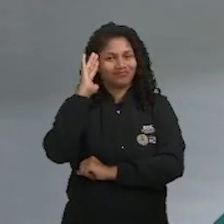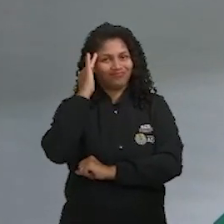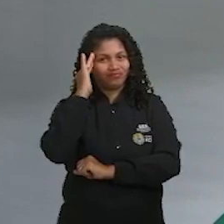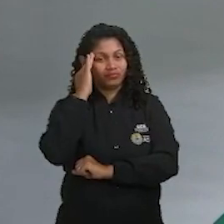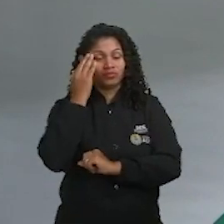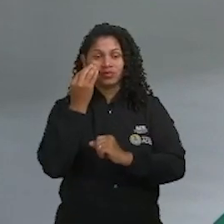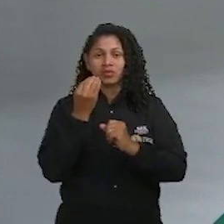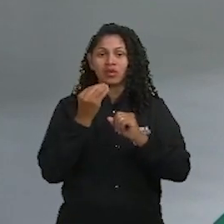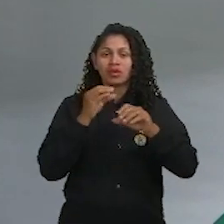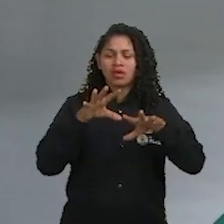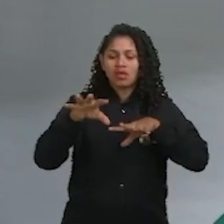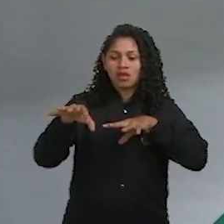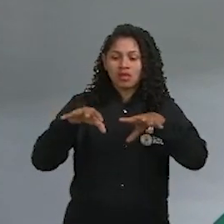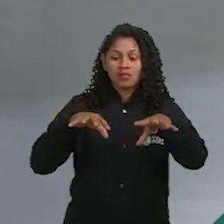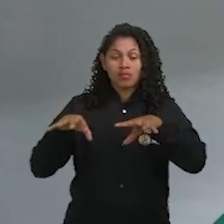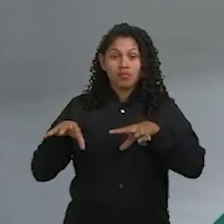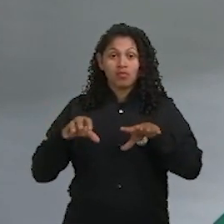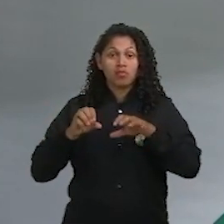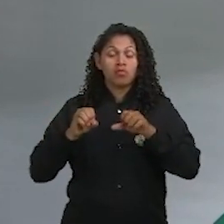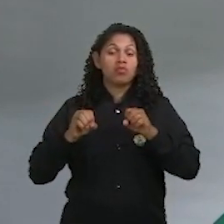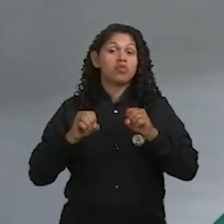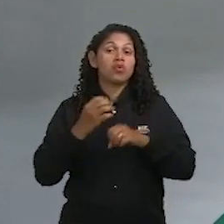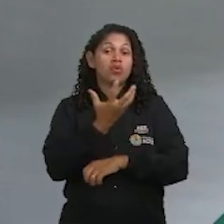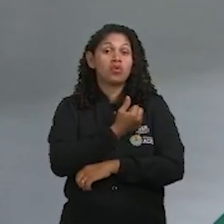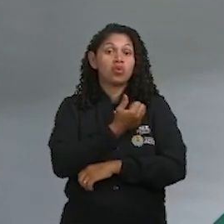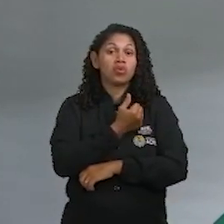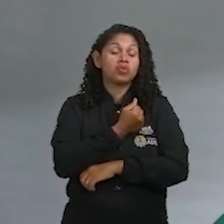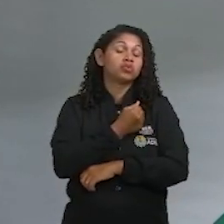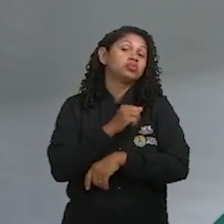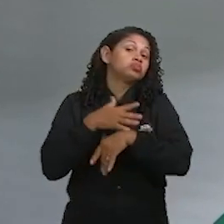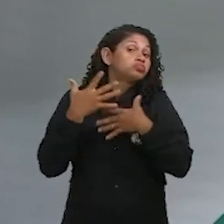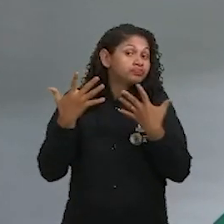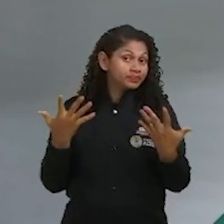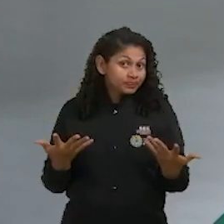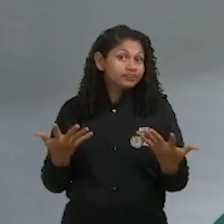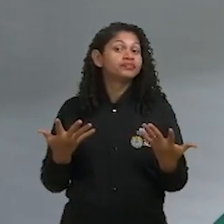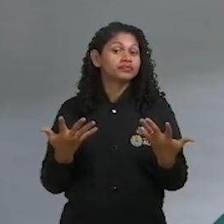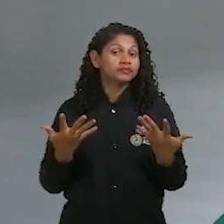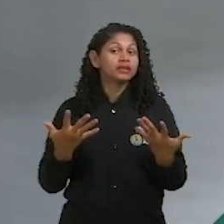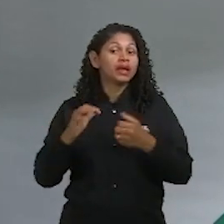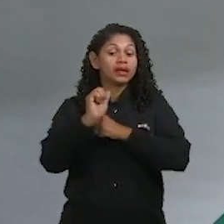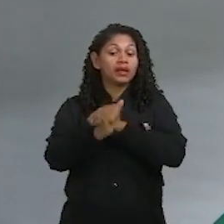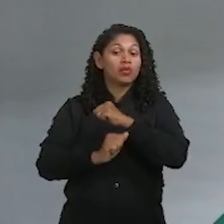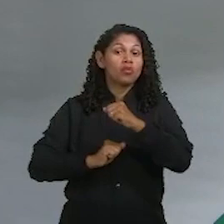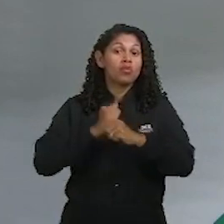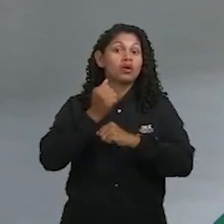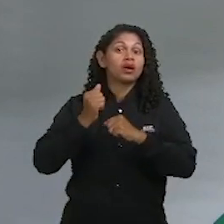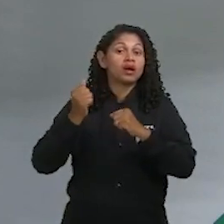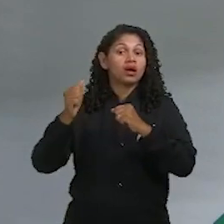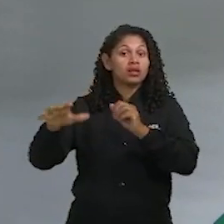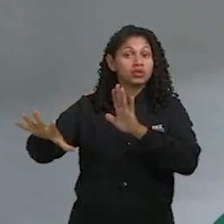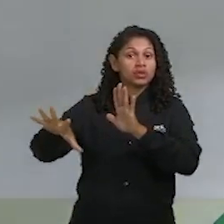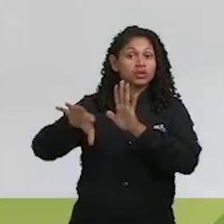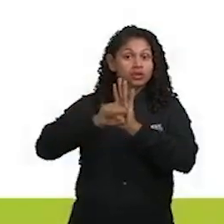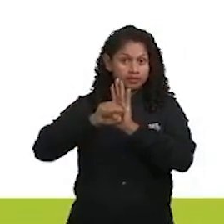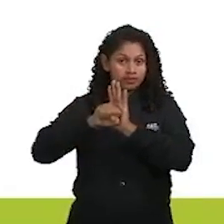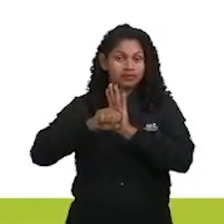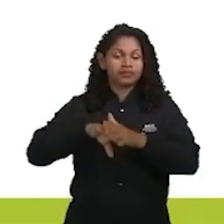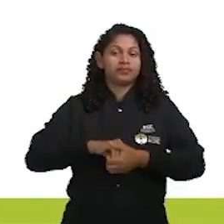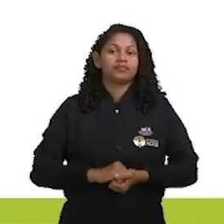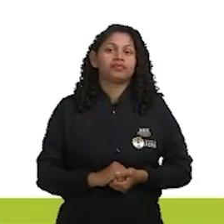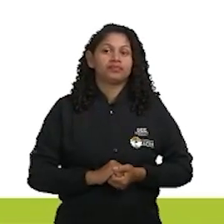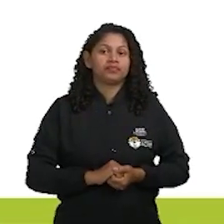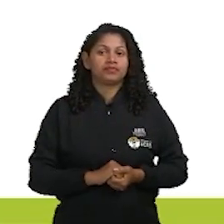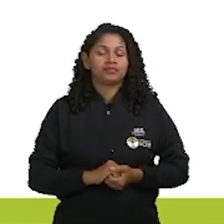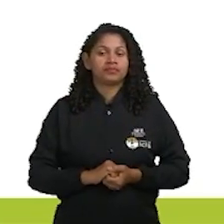classificar qual é o número de oxidação que esse átomo ele vai receber. Primeiramente, nós vamos